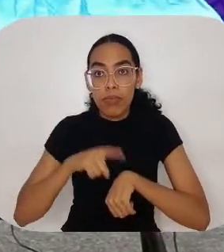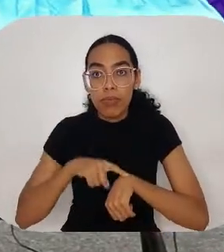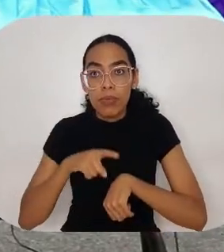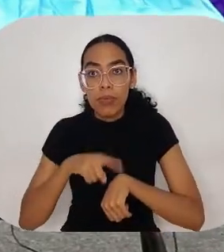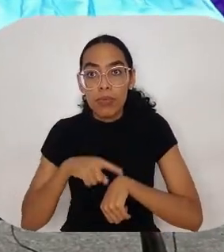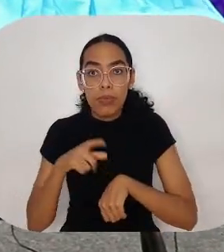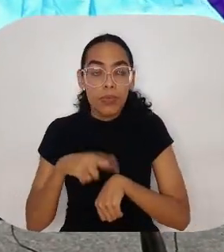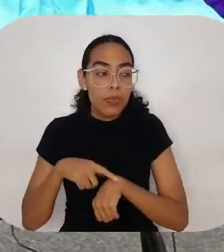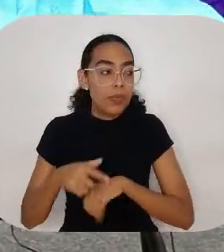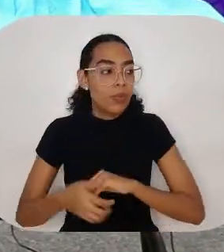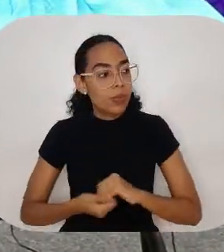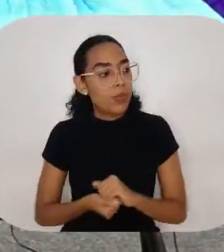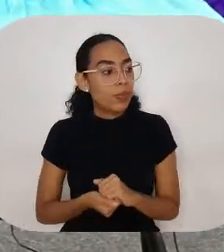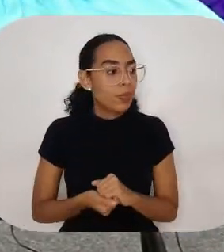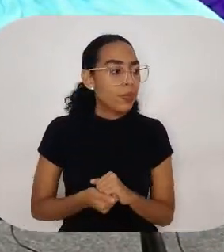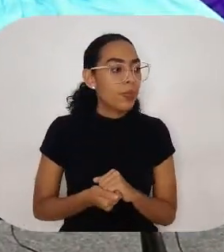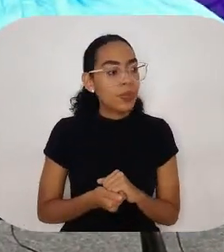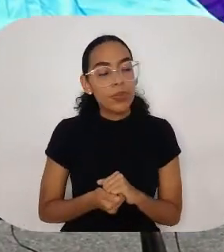ir pro